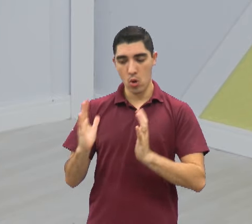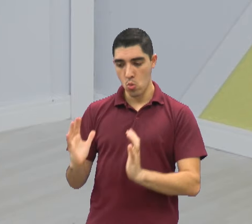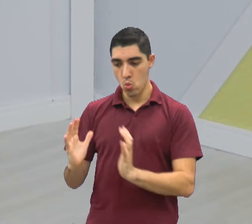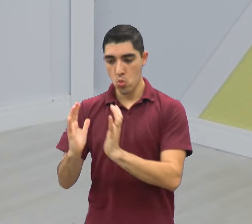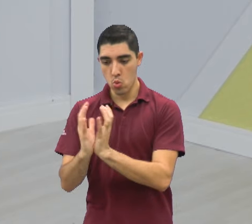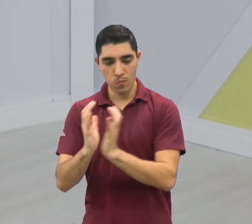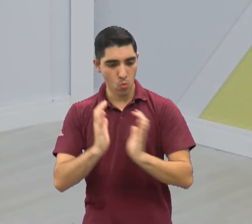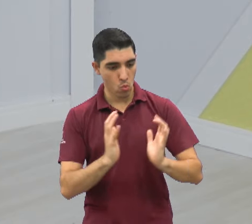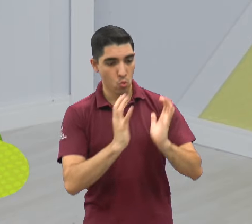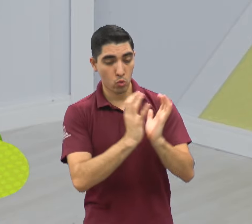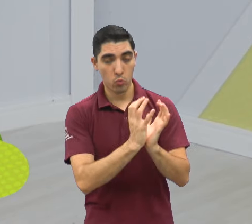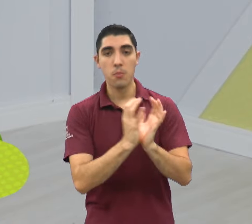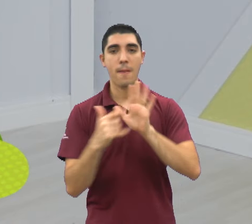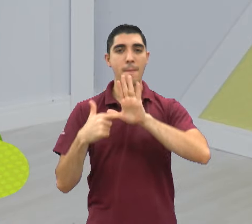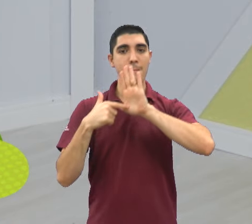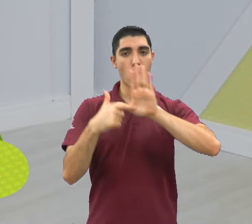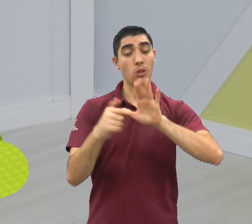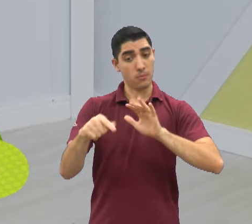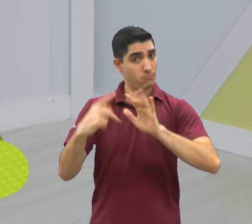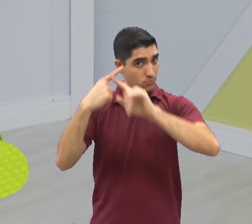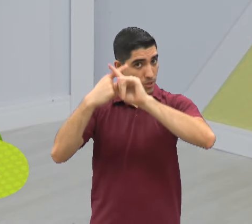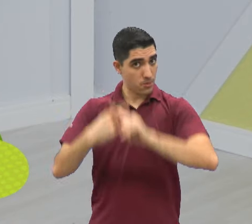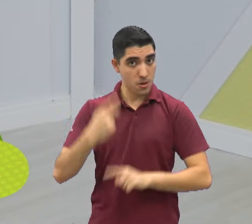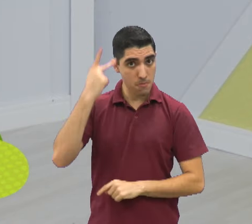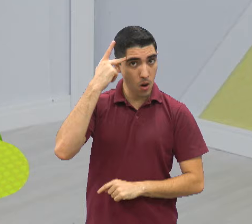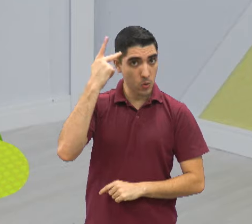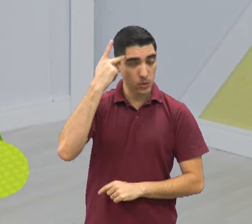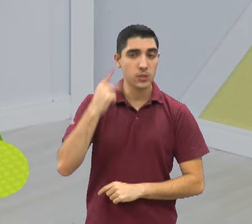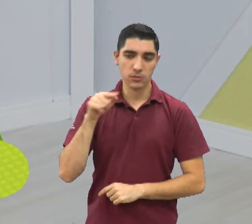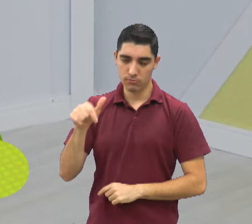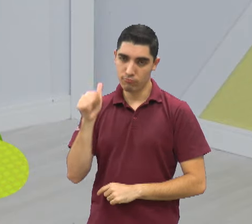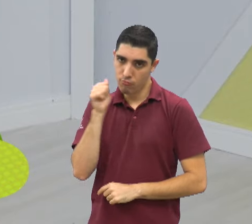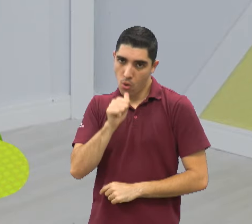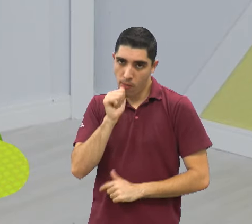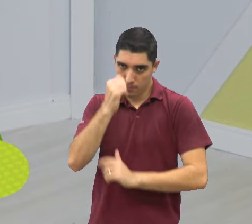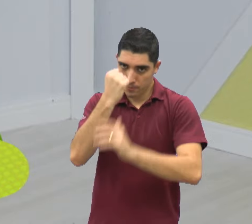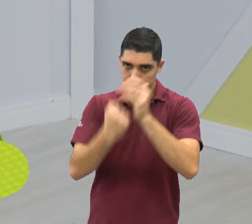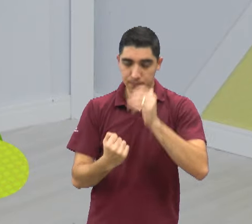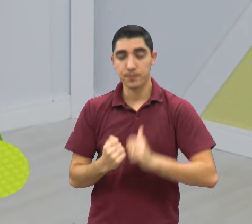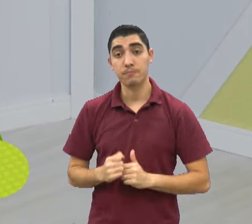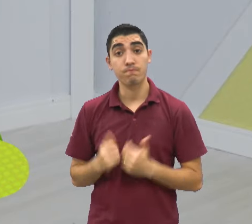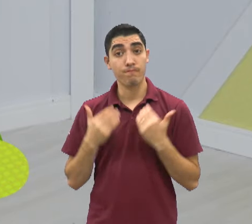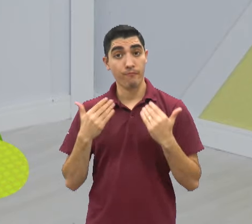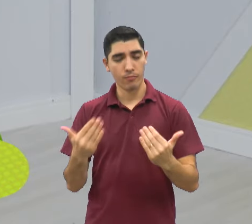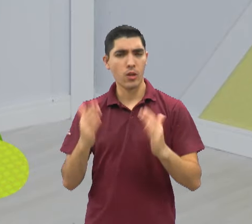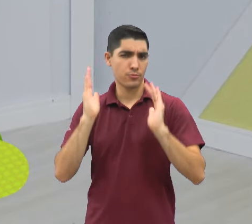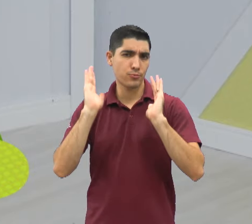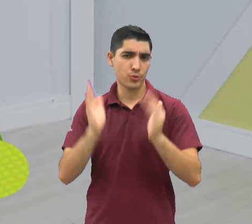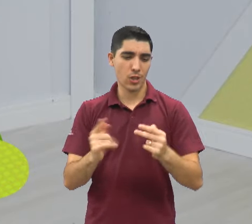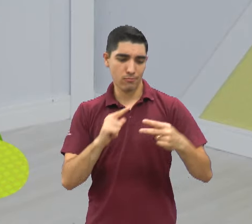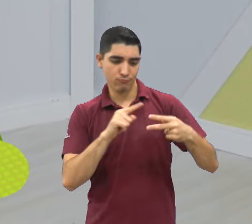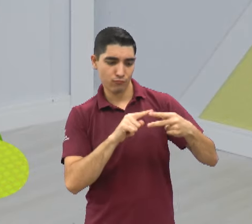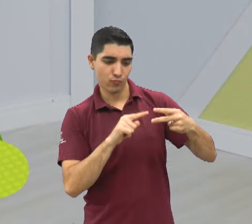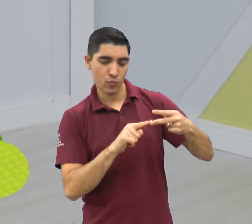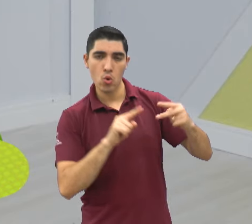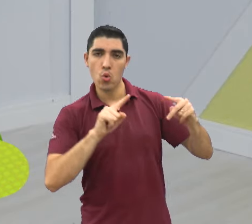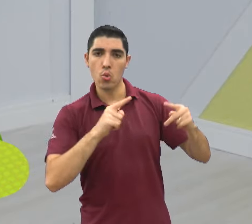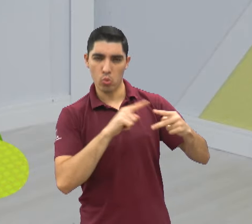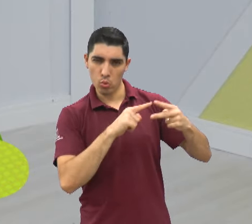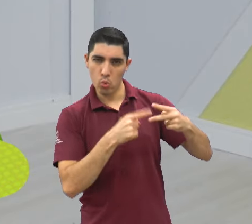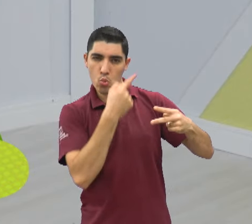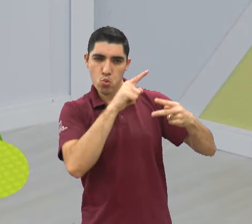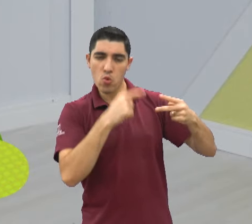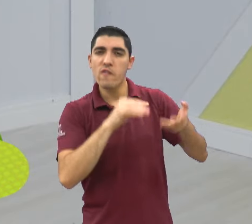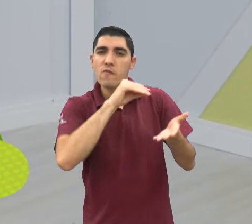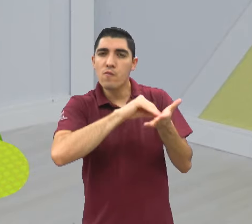de realinhamento do Campeonato Paulista de Basquete Feminino. Depois da realização dos 2 últimos jogos da fase de classificação